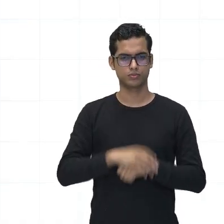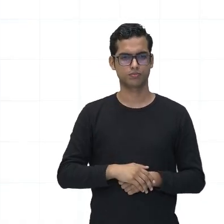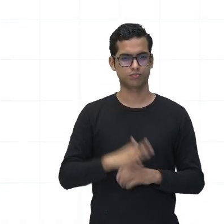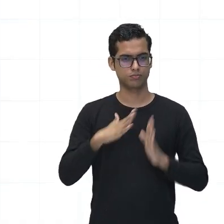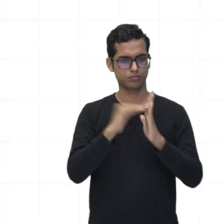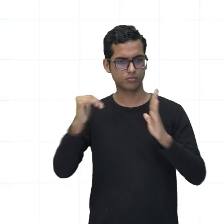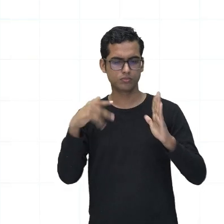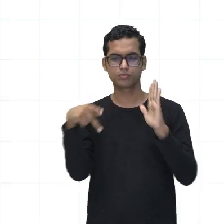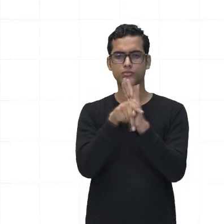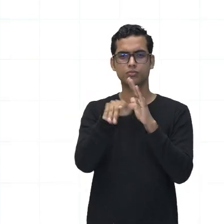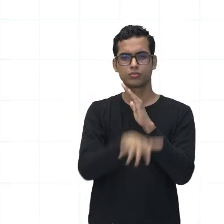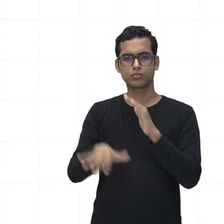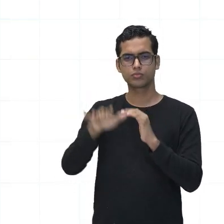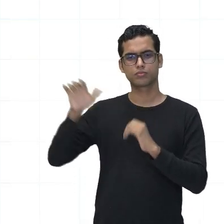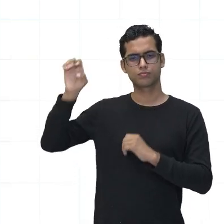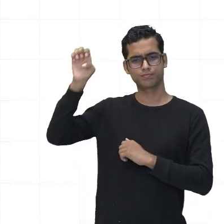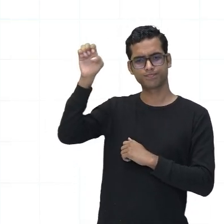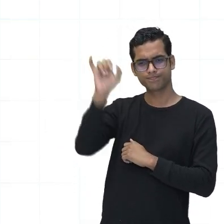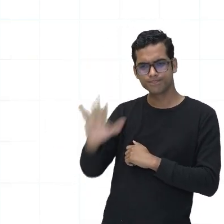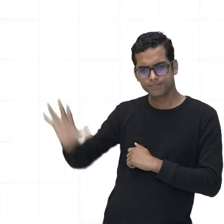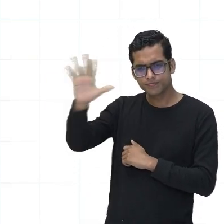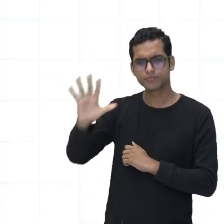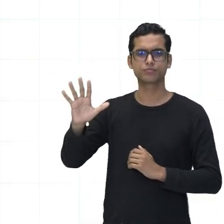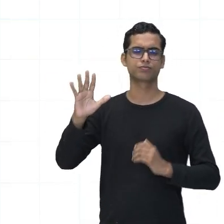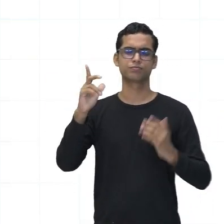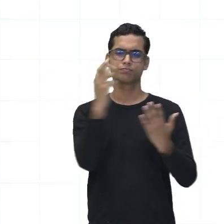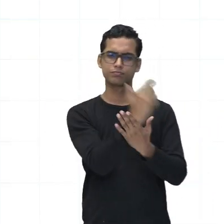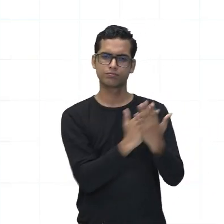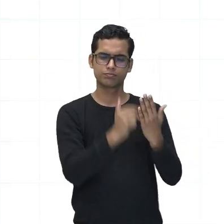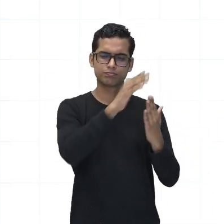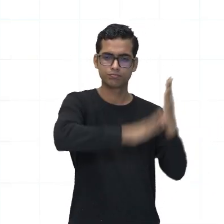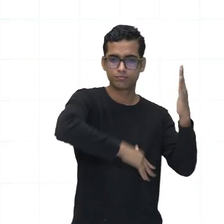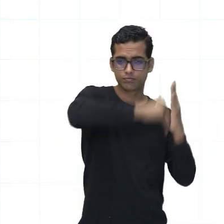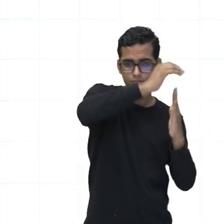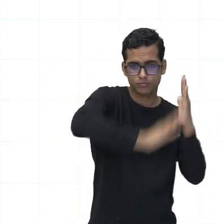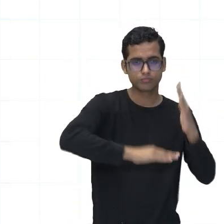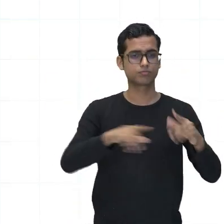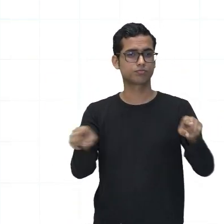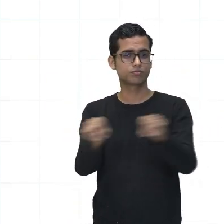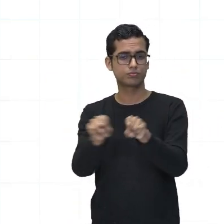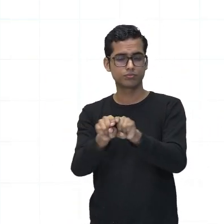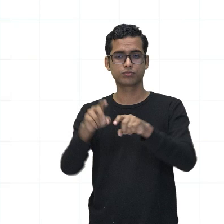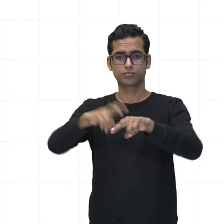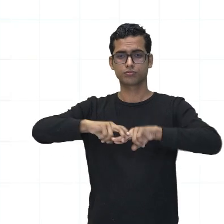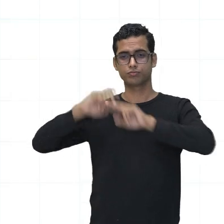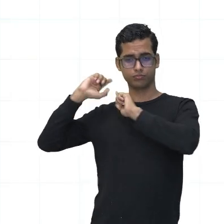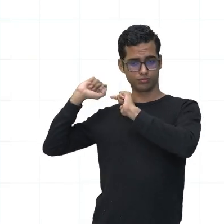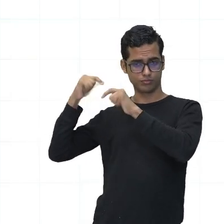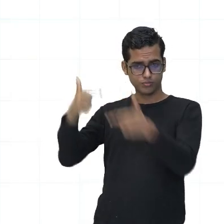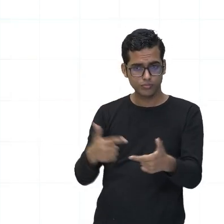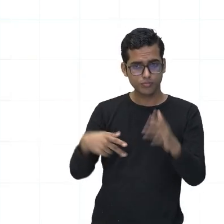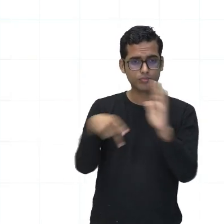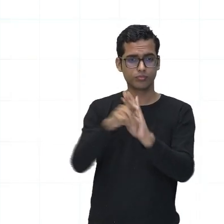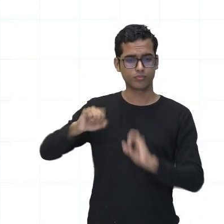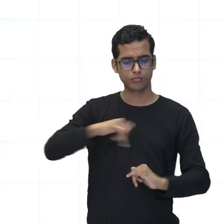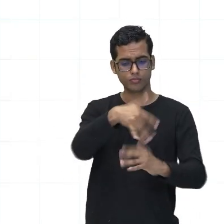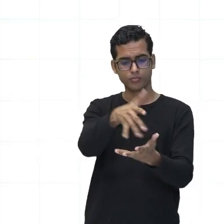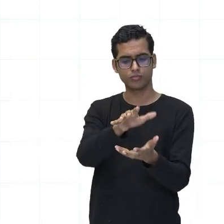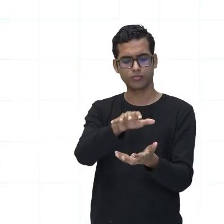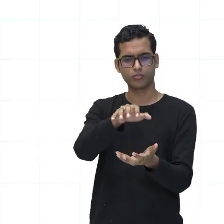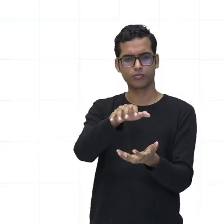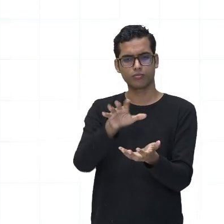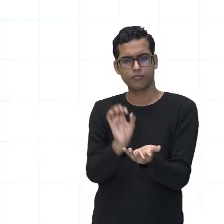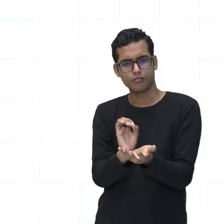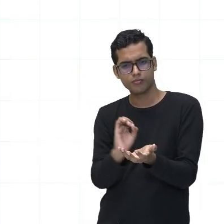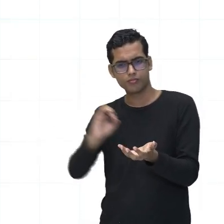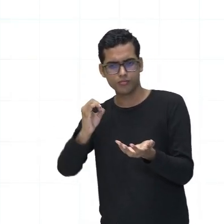Então, a pintura europeia constitui a base da tradição ocidental da pintura,